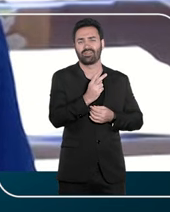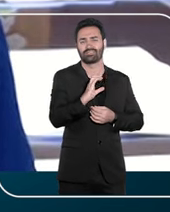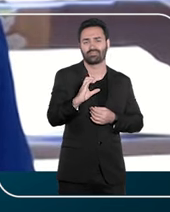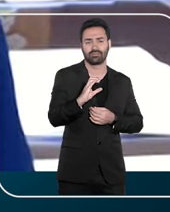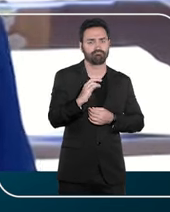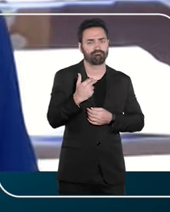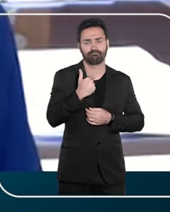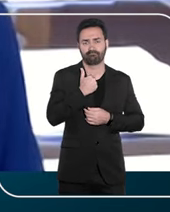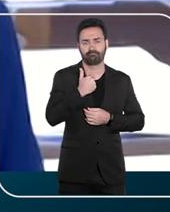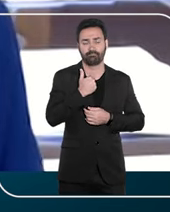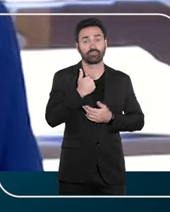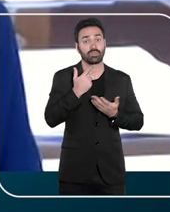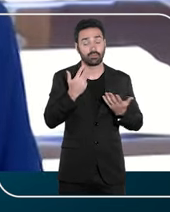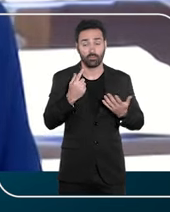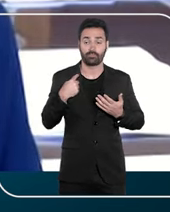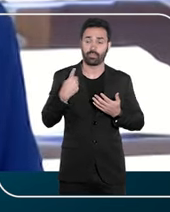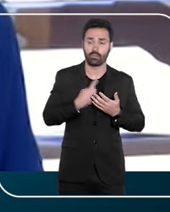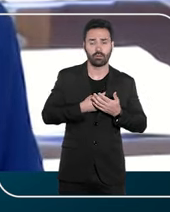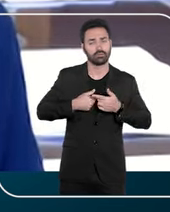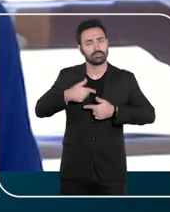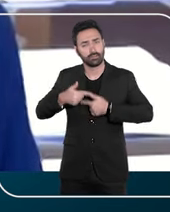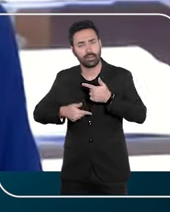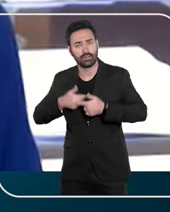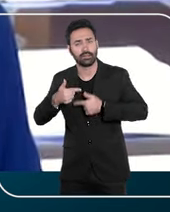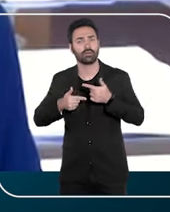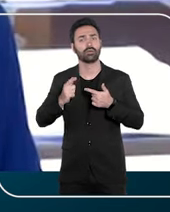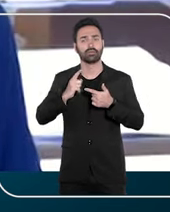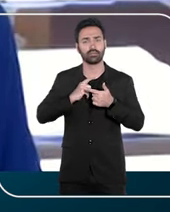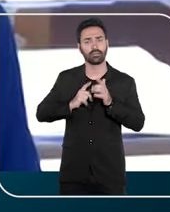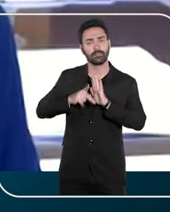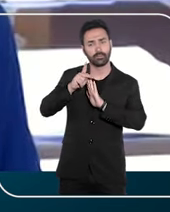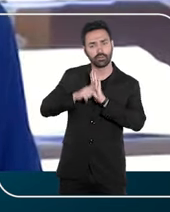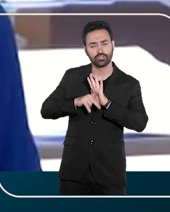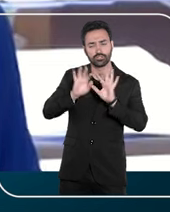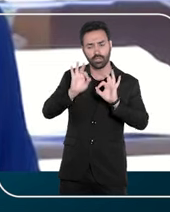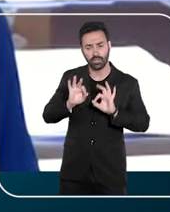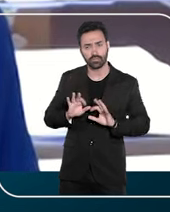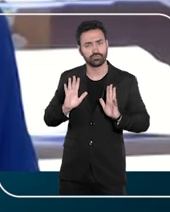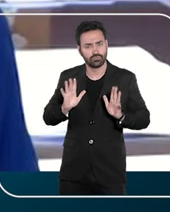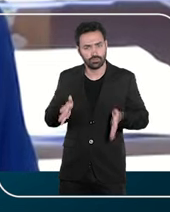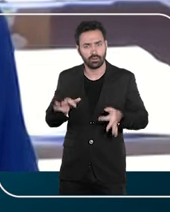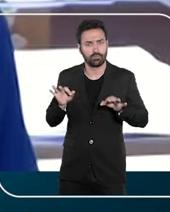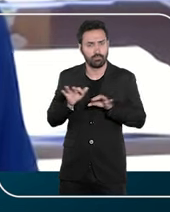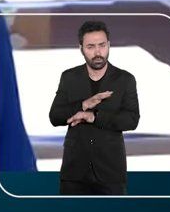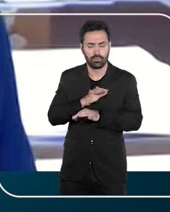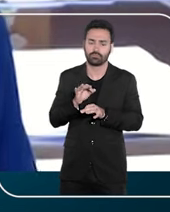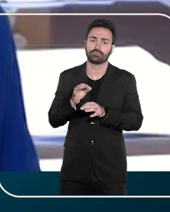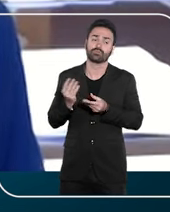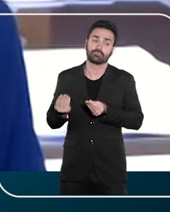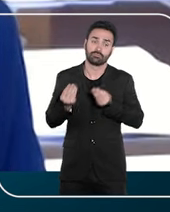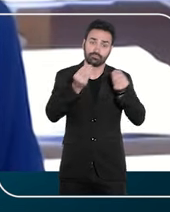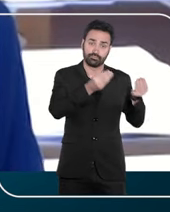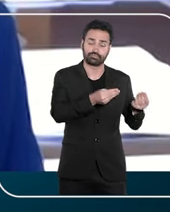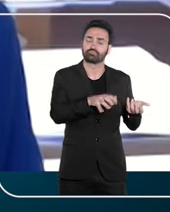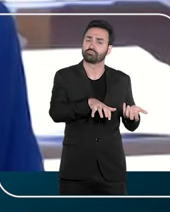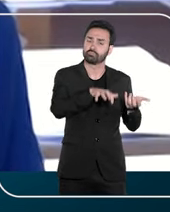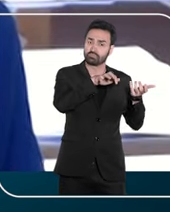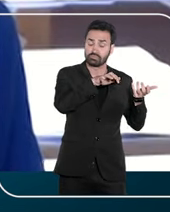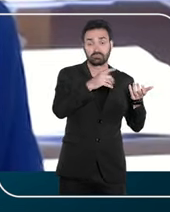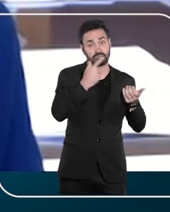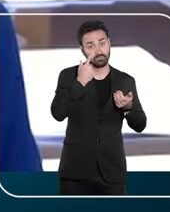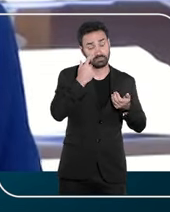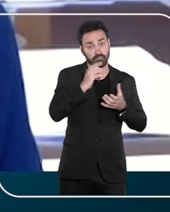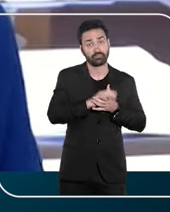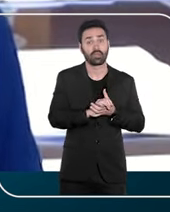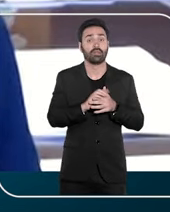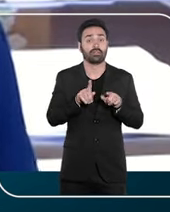estamos trabalhando, nós temos um projeto a respeito, já foi encaminhado ao Legislativo, a OAB abriu um